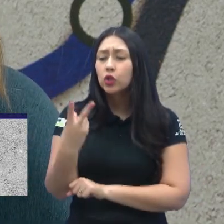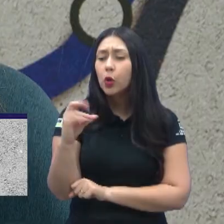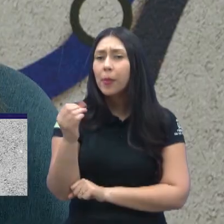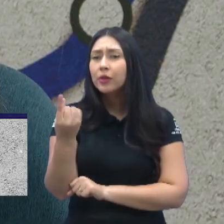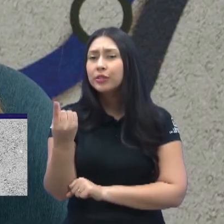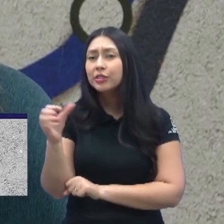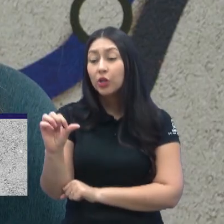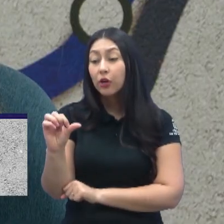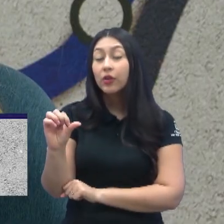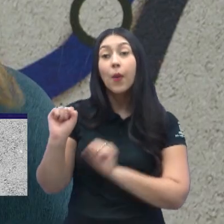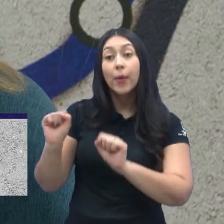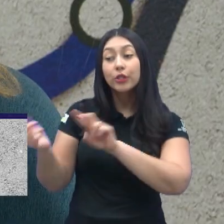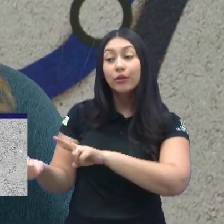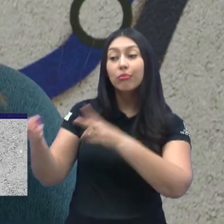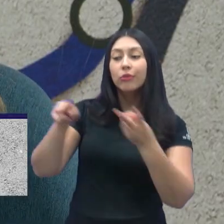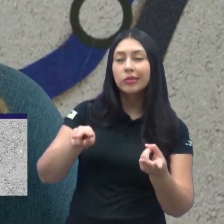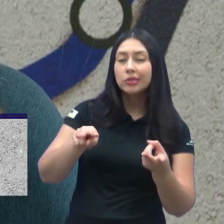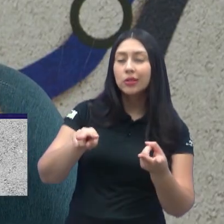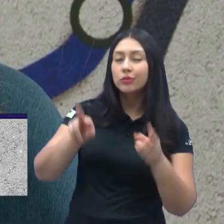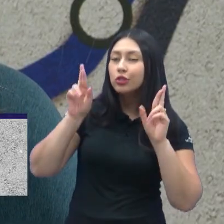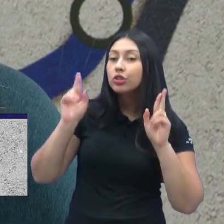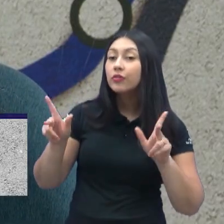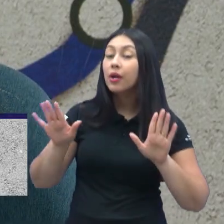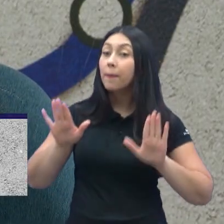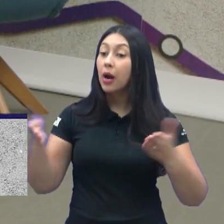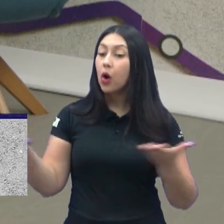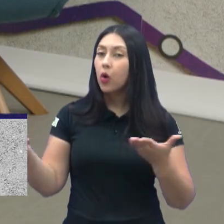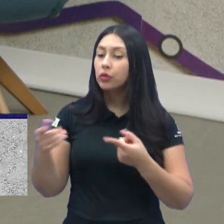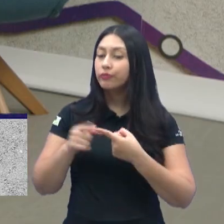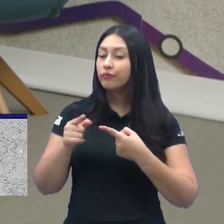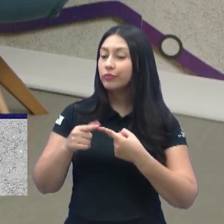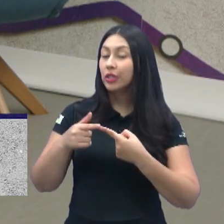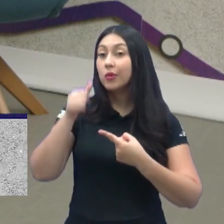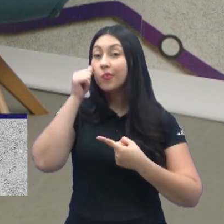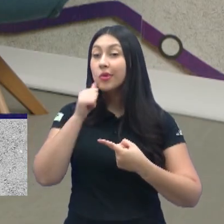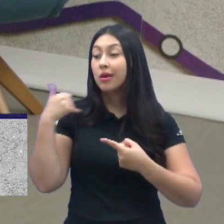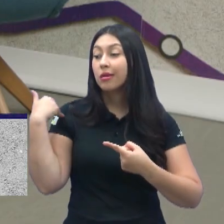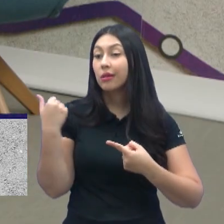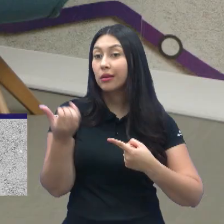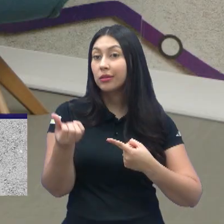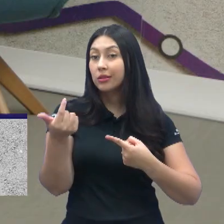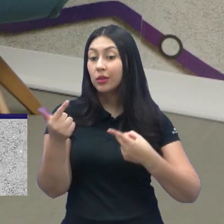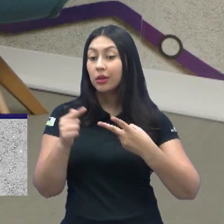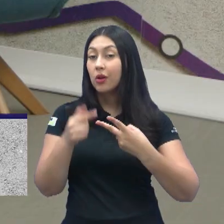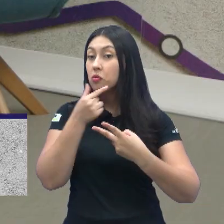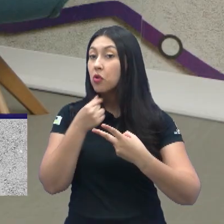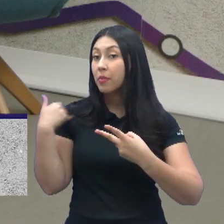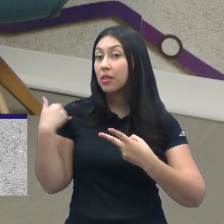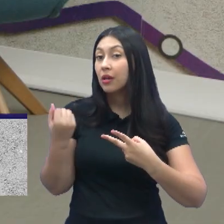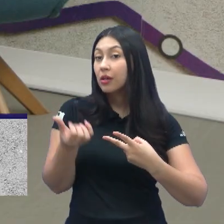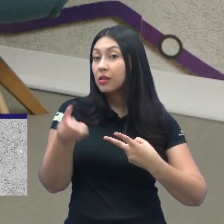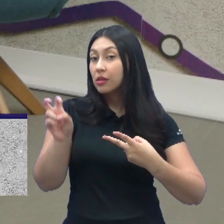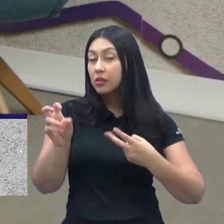a regra de transição, né? Mas hoje é 62, 65. Certo. Doutora Thalita, o sistema de pontos,